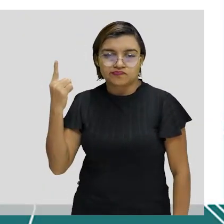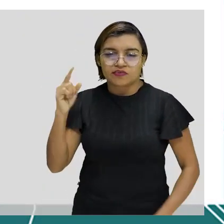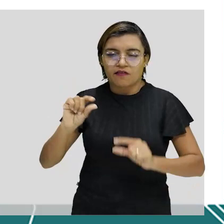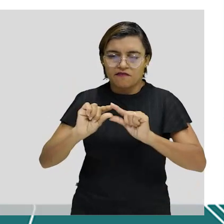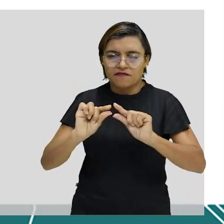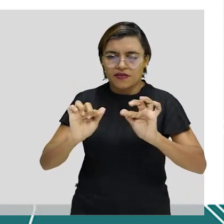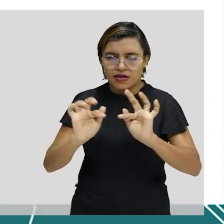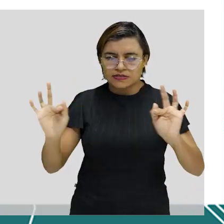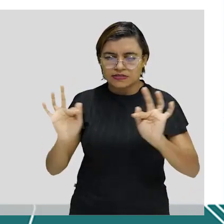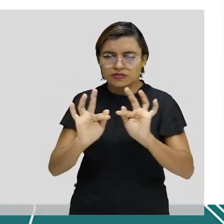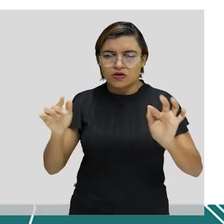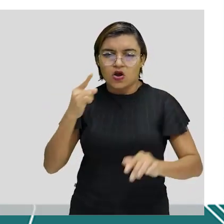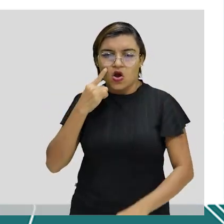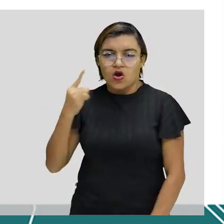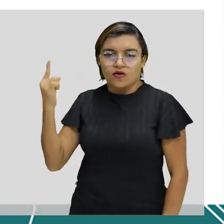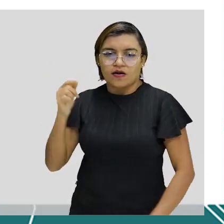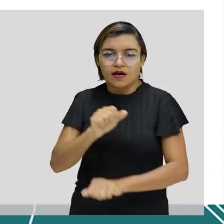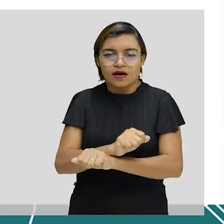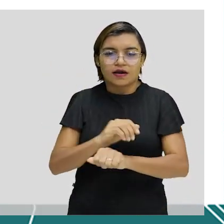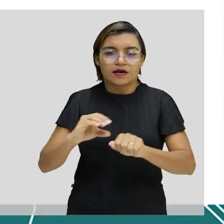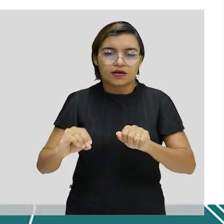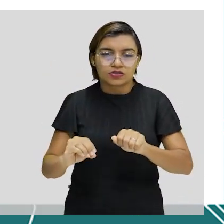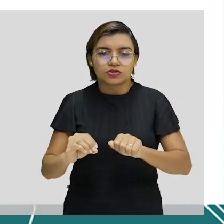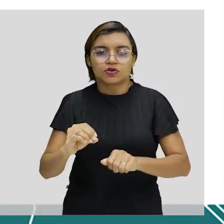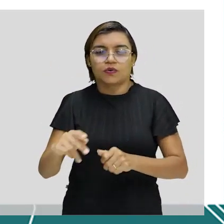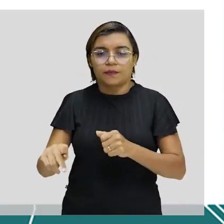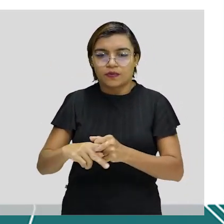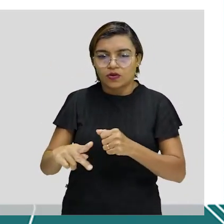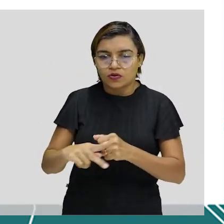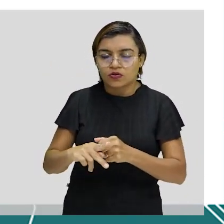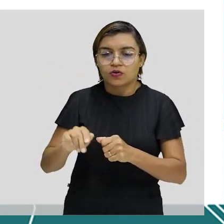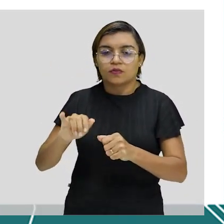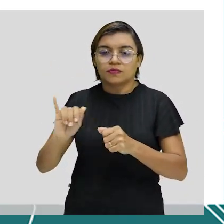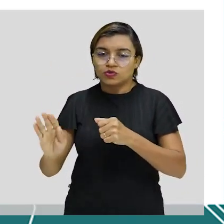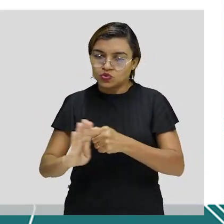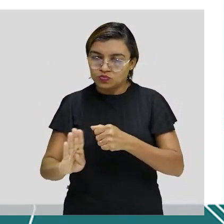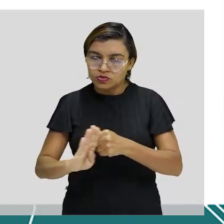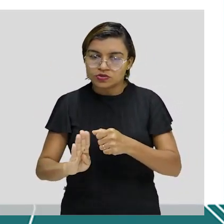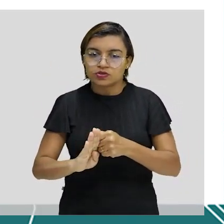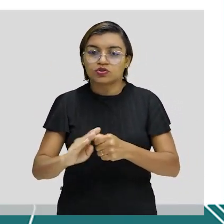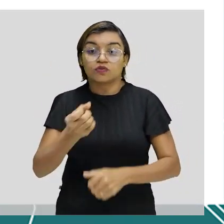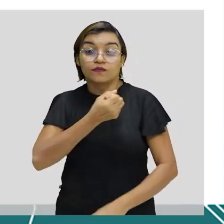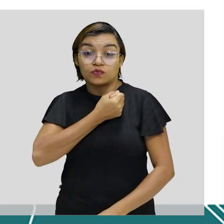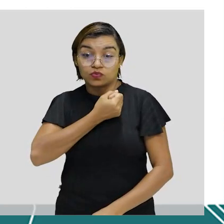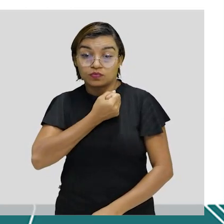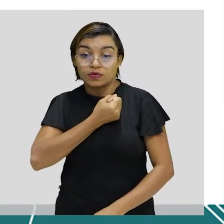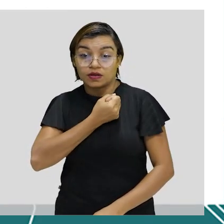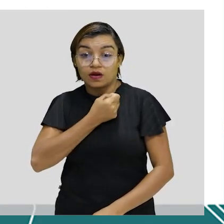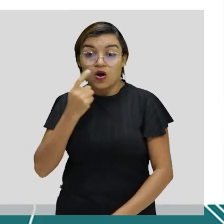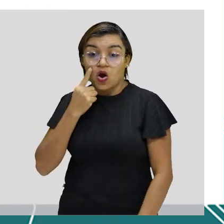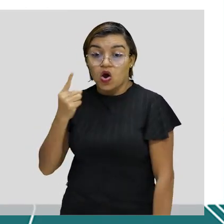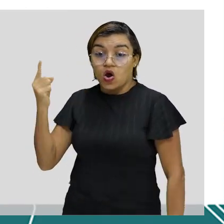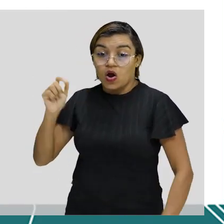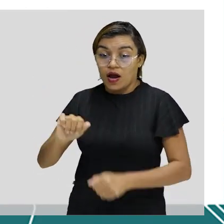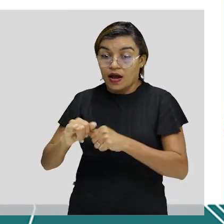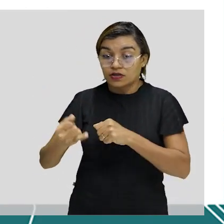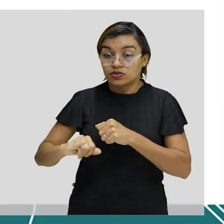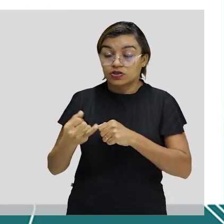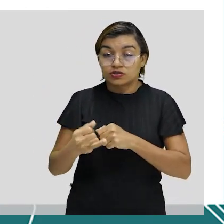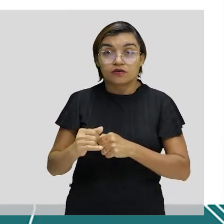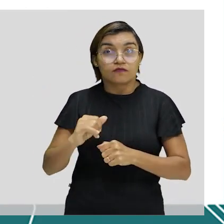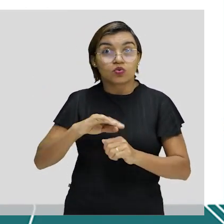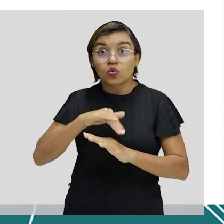fiz aqui até, ó, artigo, pronome, numeral, substantivo, adjetivo, todos no plural. Por quê? Porque